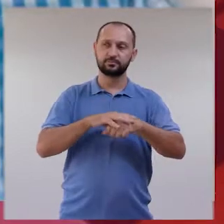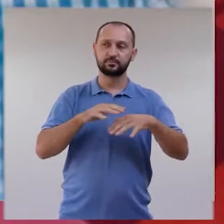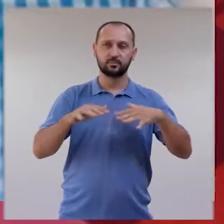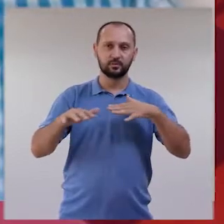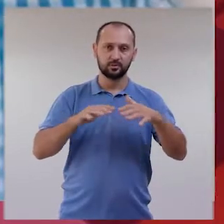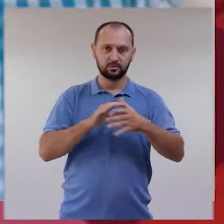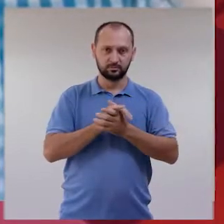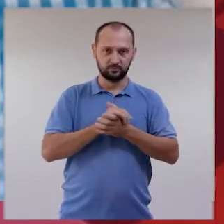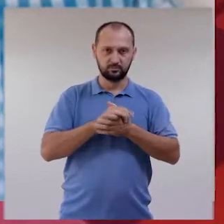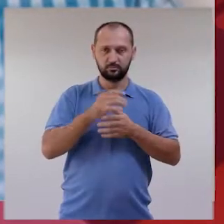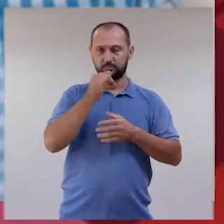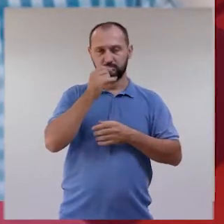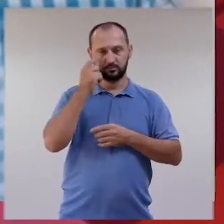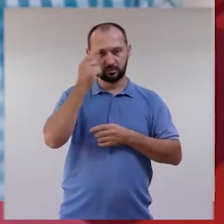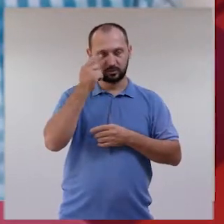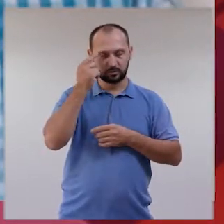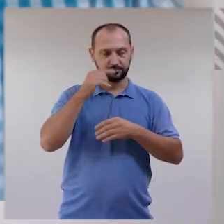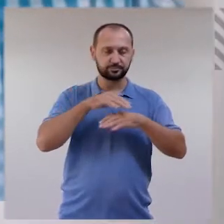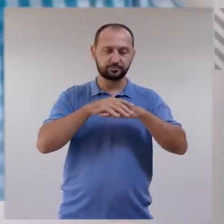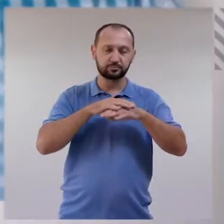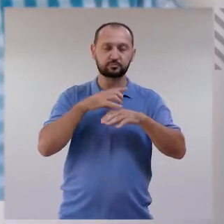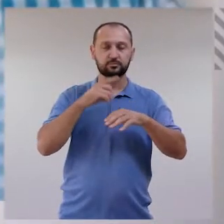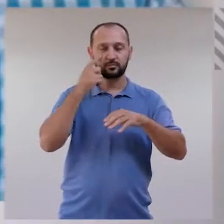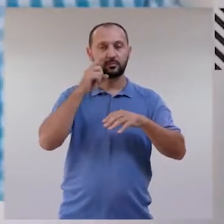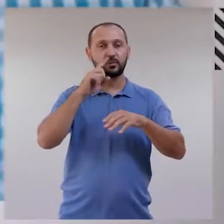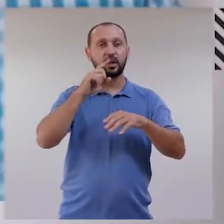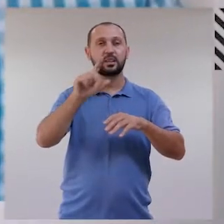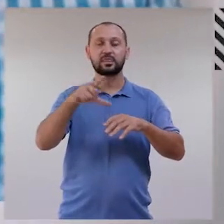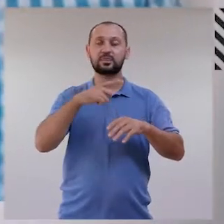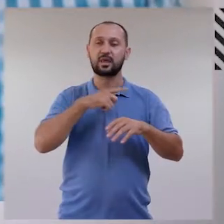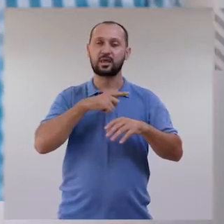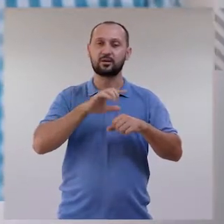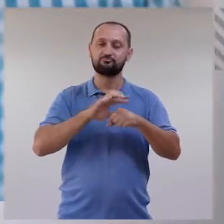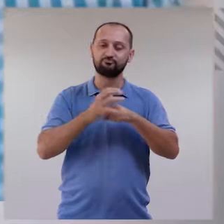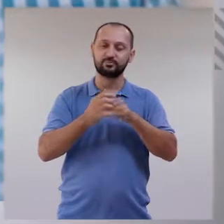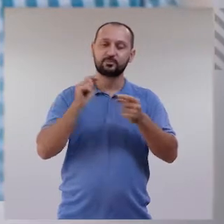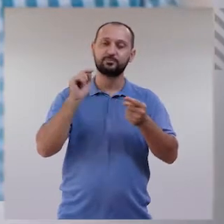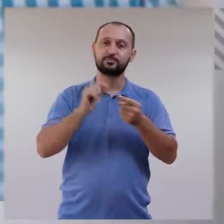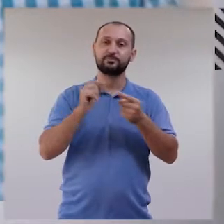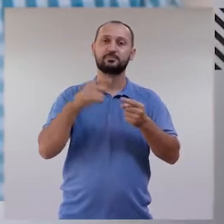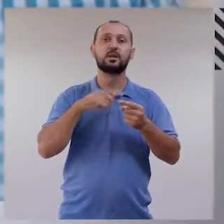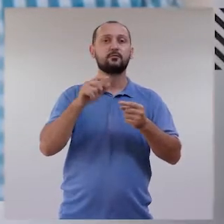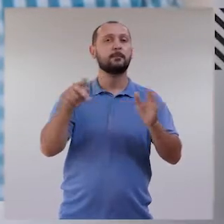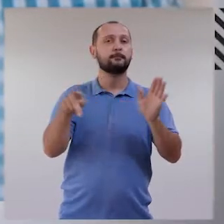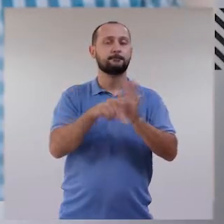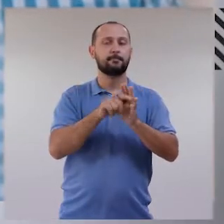de tecido, no caso nosso aqui da córnea, o teste positivo para o Covid,